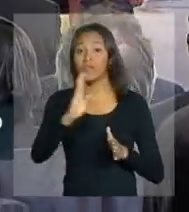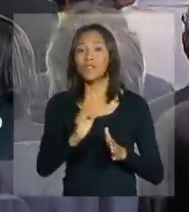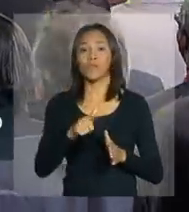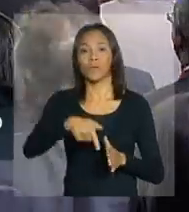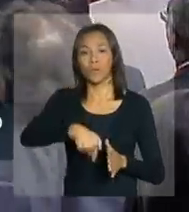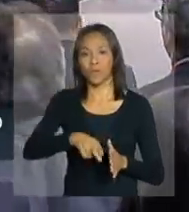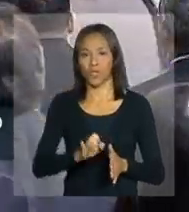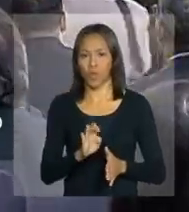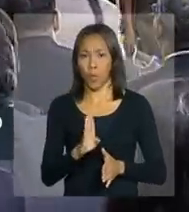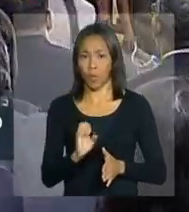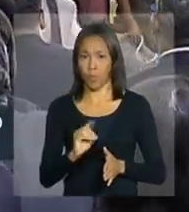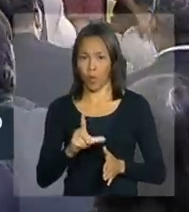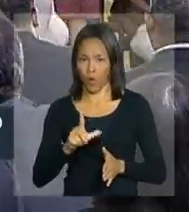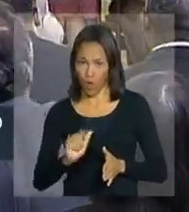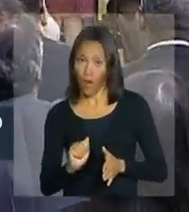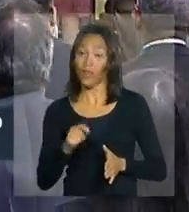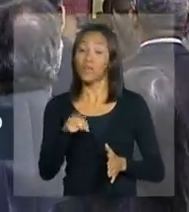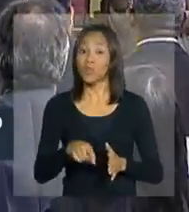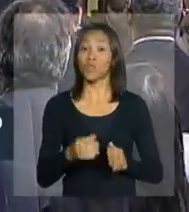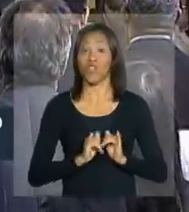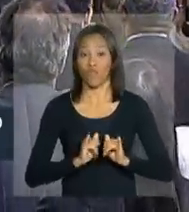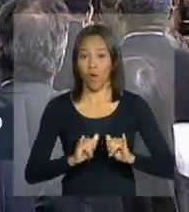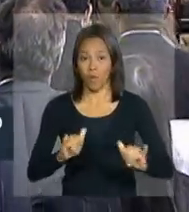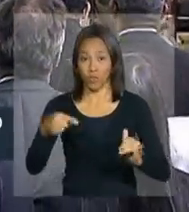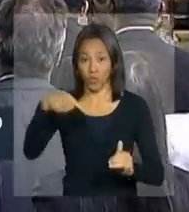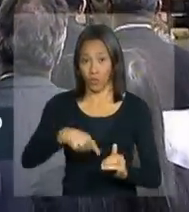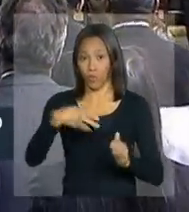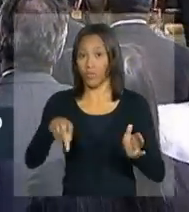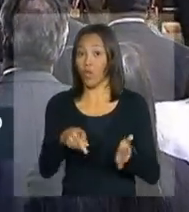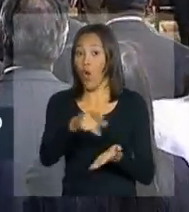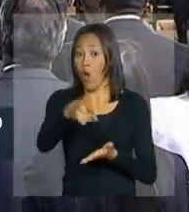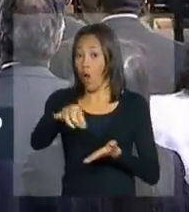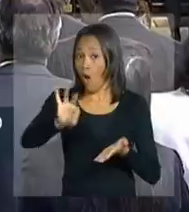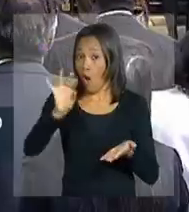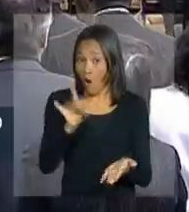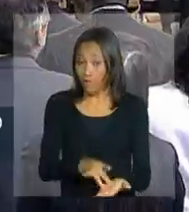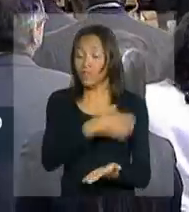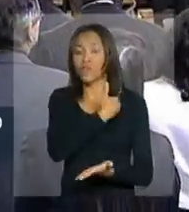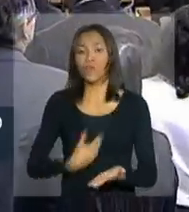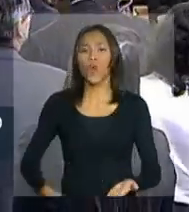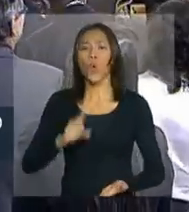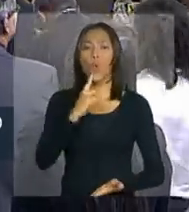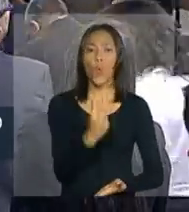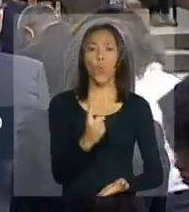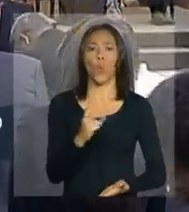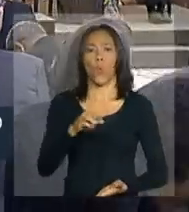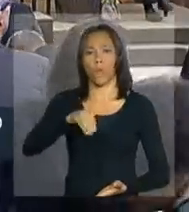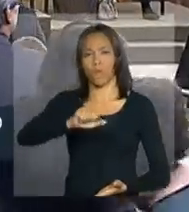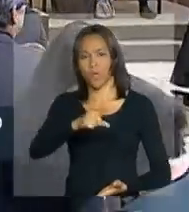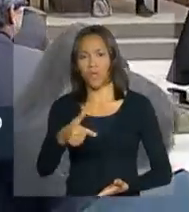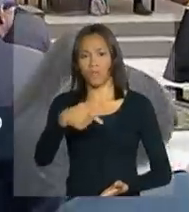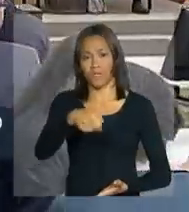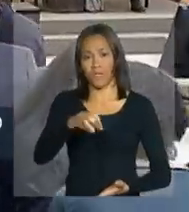quilombola segundo dados do governo existem hoje no país 1. 170.000